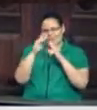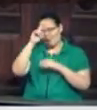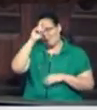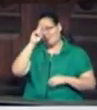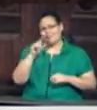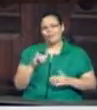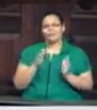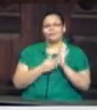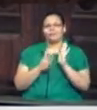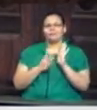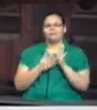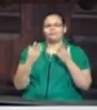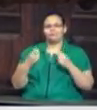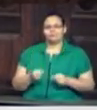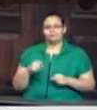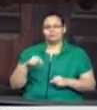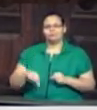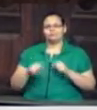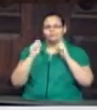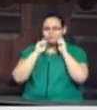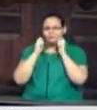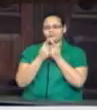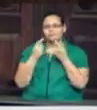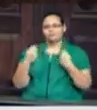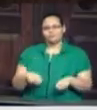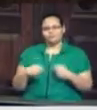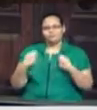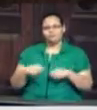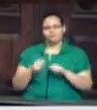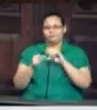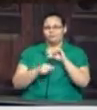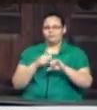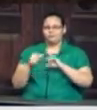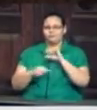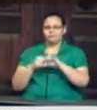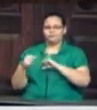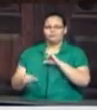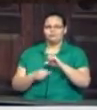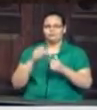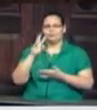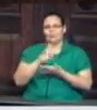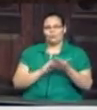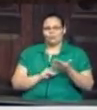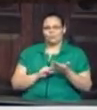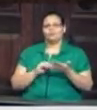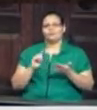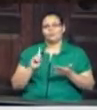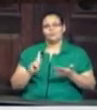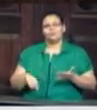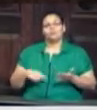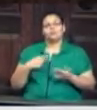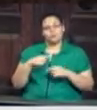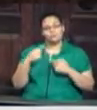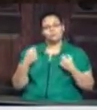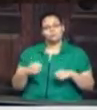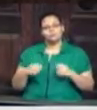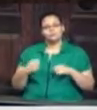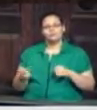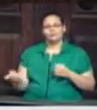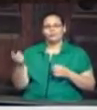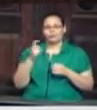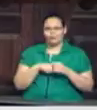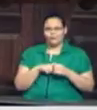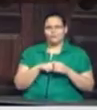seja aprovada nessa casa. É necessário fazer uma transição desse modelo. É necessário que a gente volte a